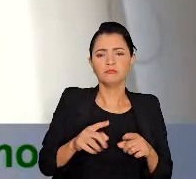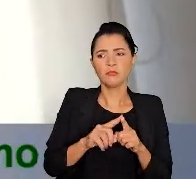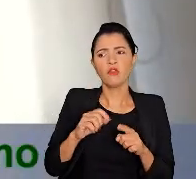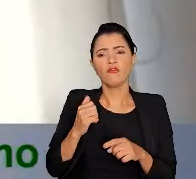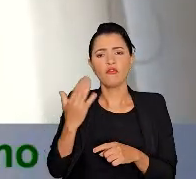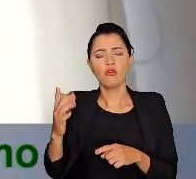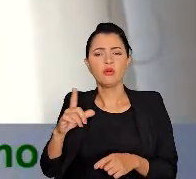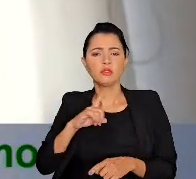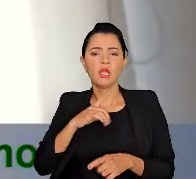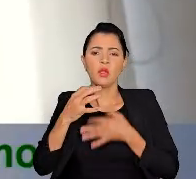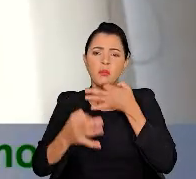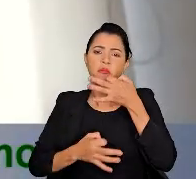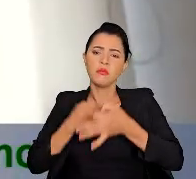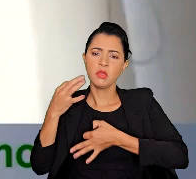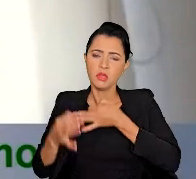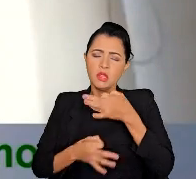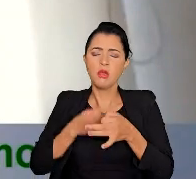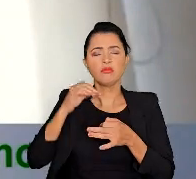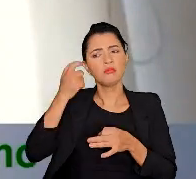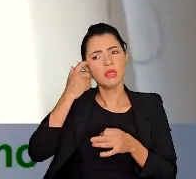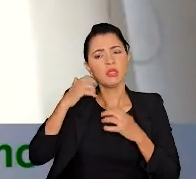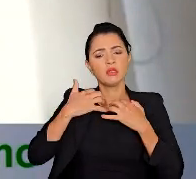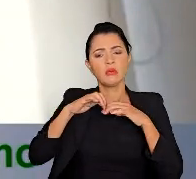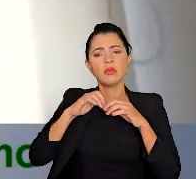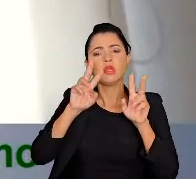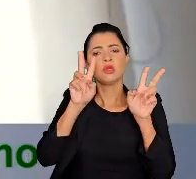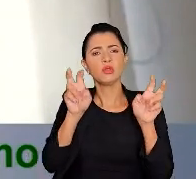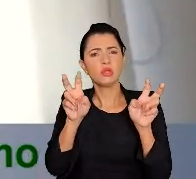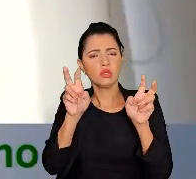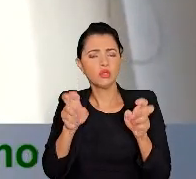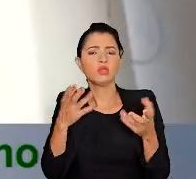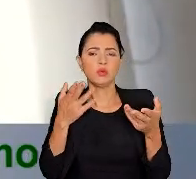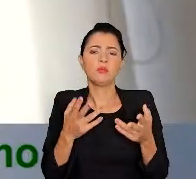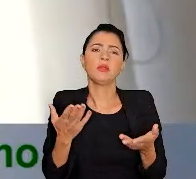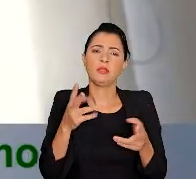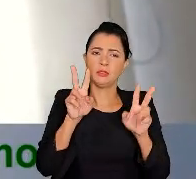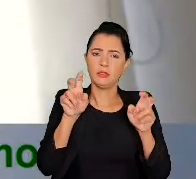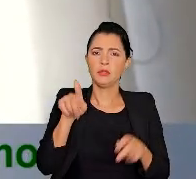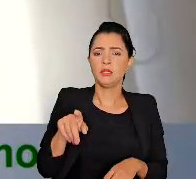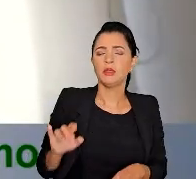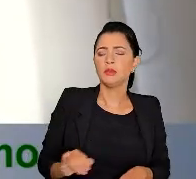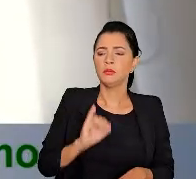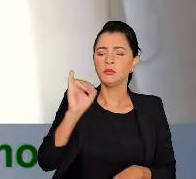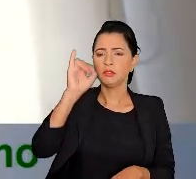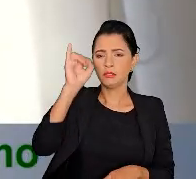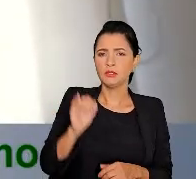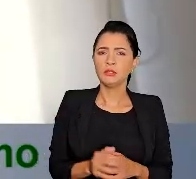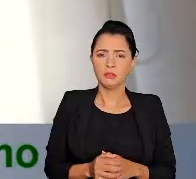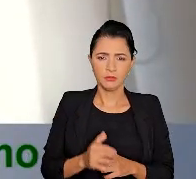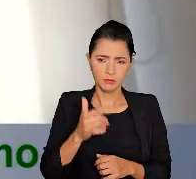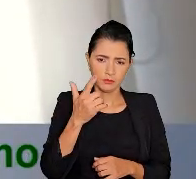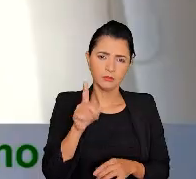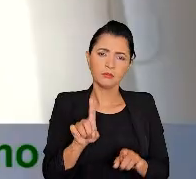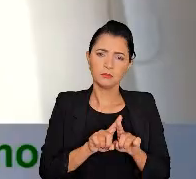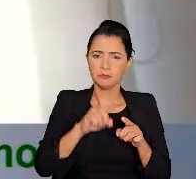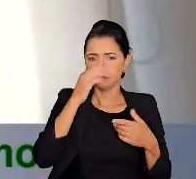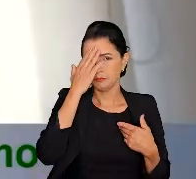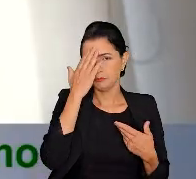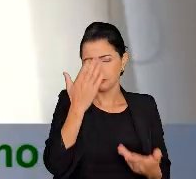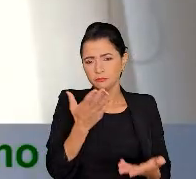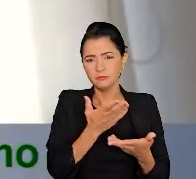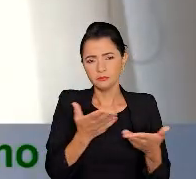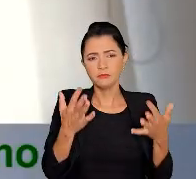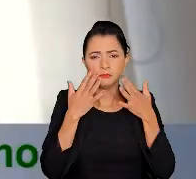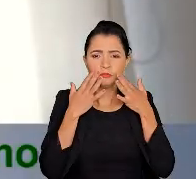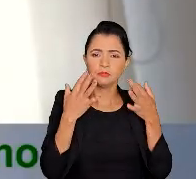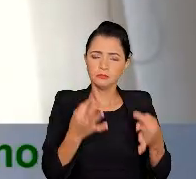contendo opiniões e reflexões a respeito deste tema tão relevante. Concluo aqui agradecendo a atenção de